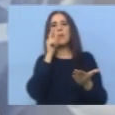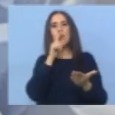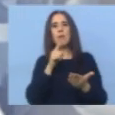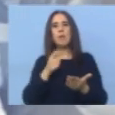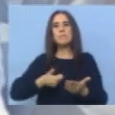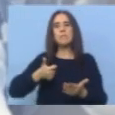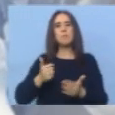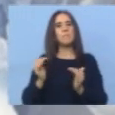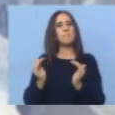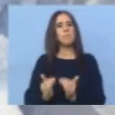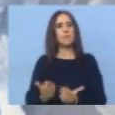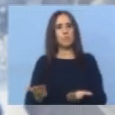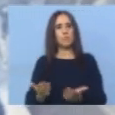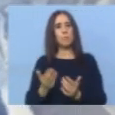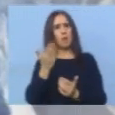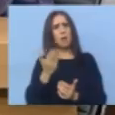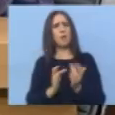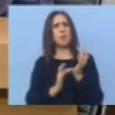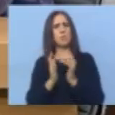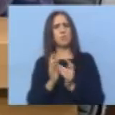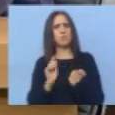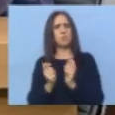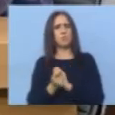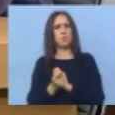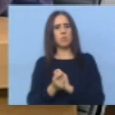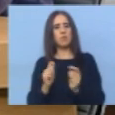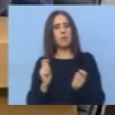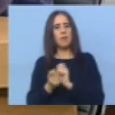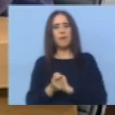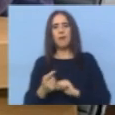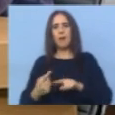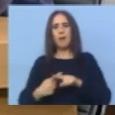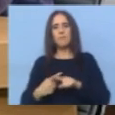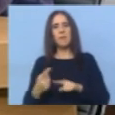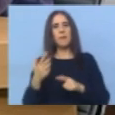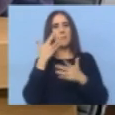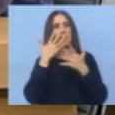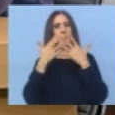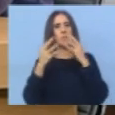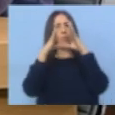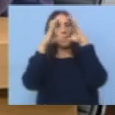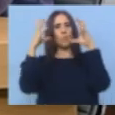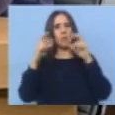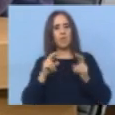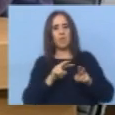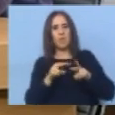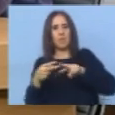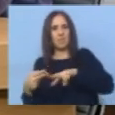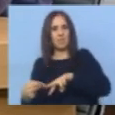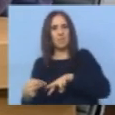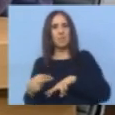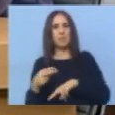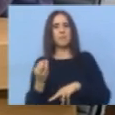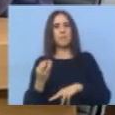menos. Eles estão naquele Cristo transfigurado. E a transfiguração é interessante, que passa do brilho para a nuvem. Portanto, esta